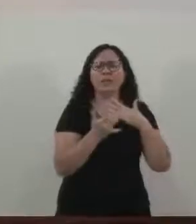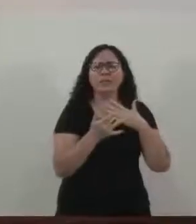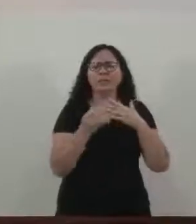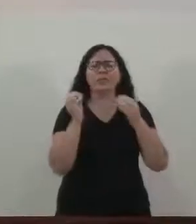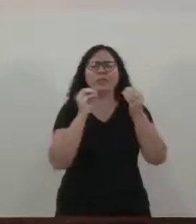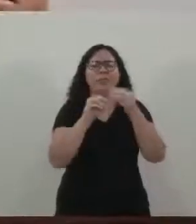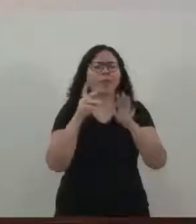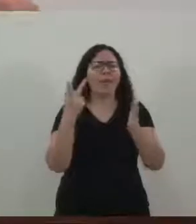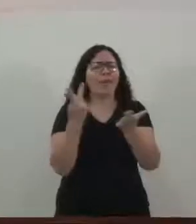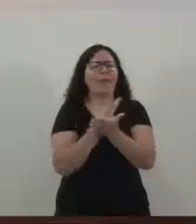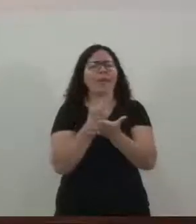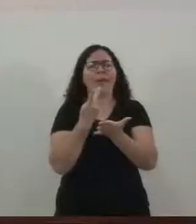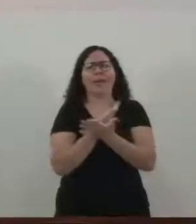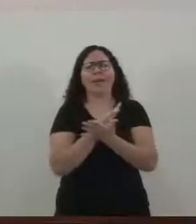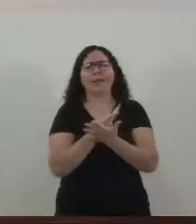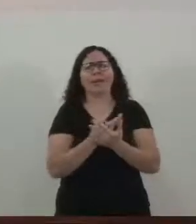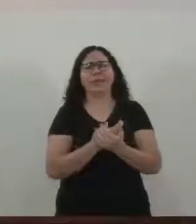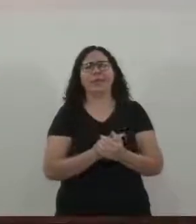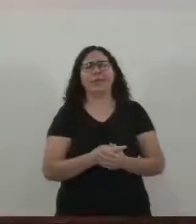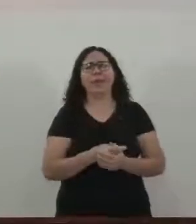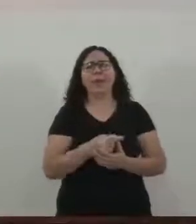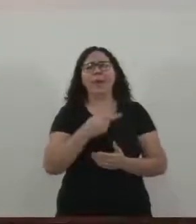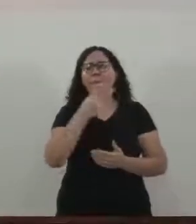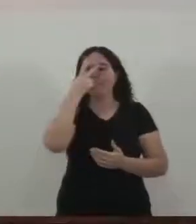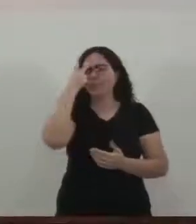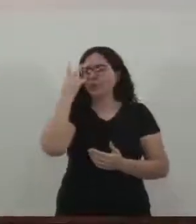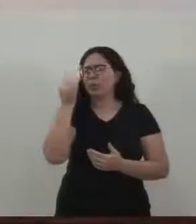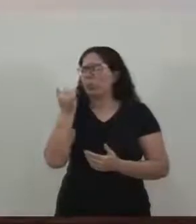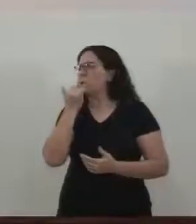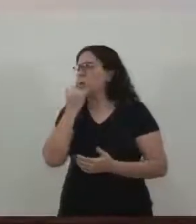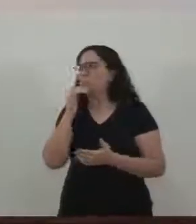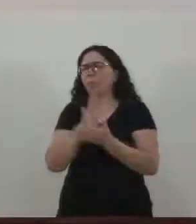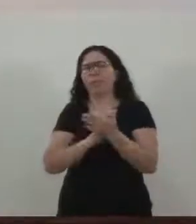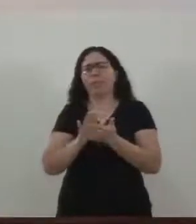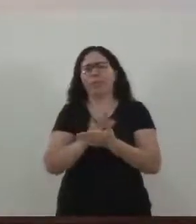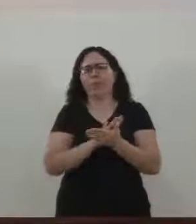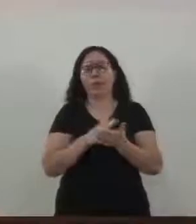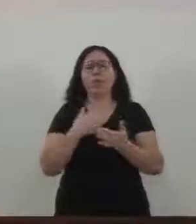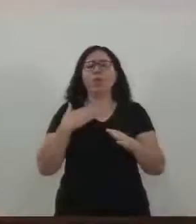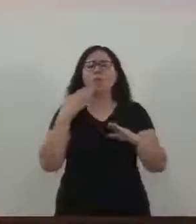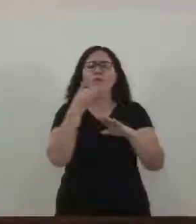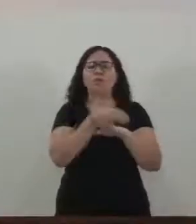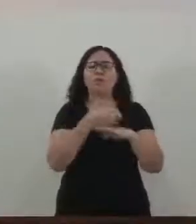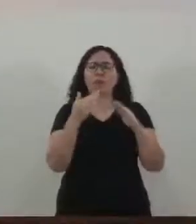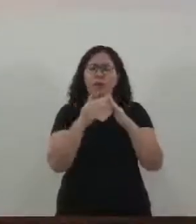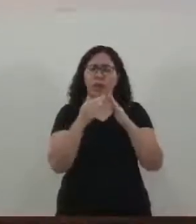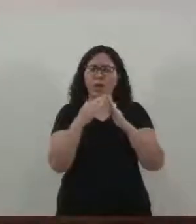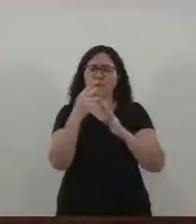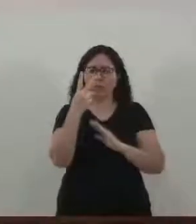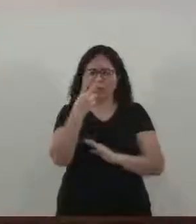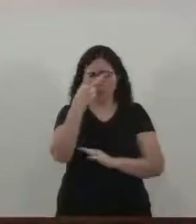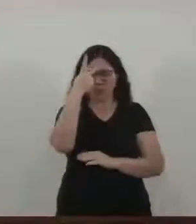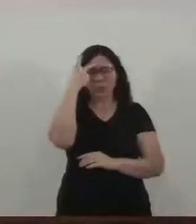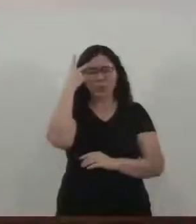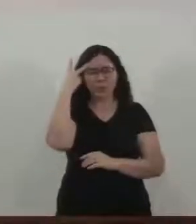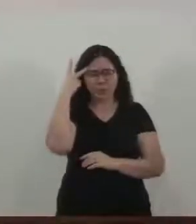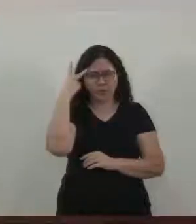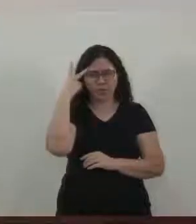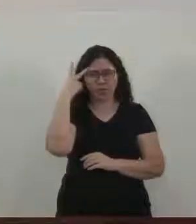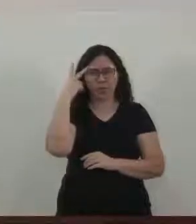errada. E a pessoa não vai lá se retratar para explicar. Eu tive na casa 2 pessoas que me deram voto de confiança na eleição